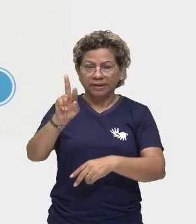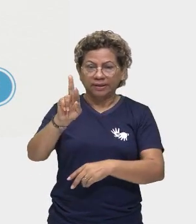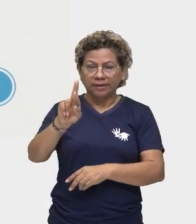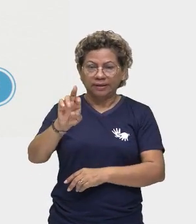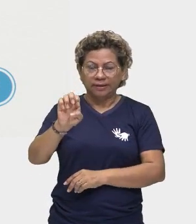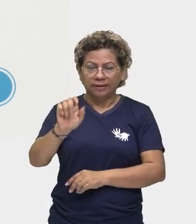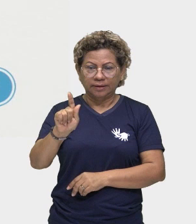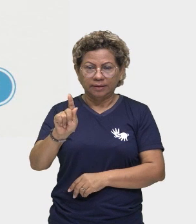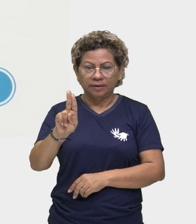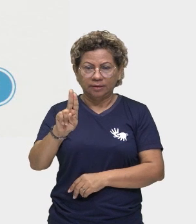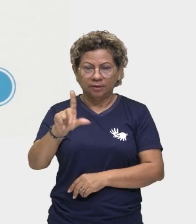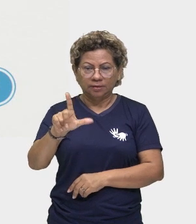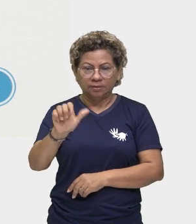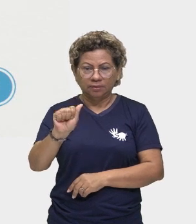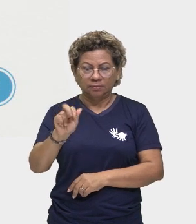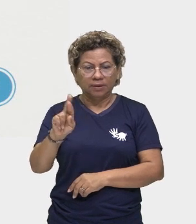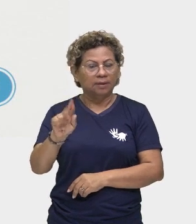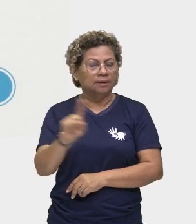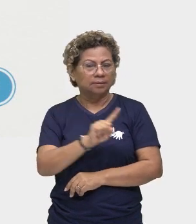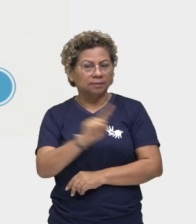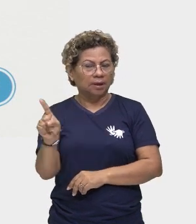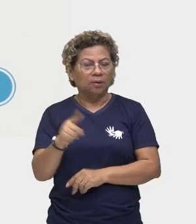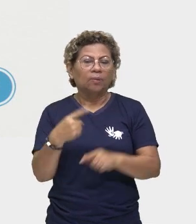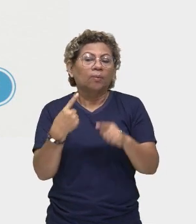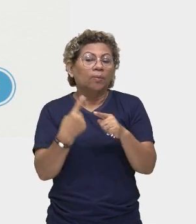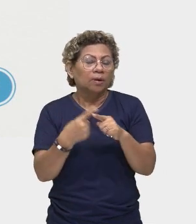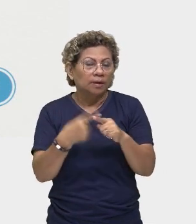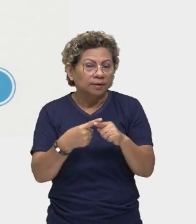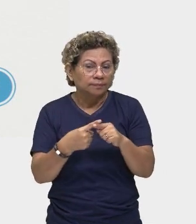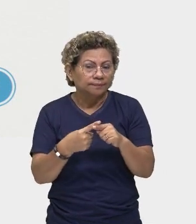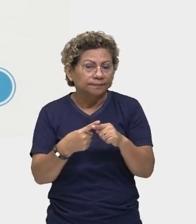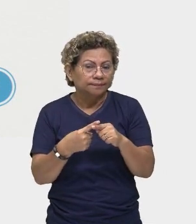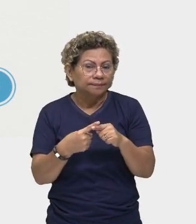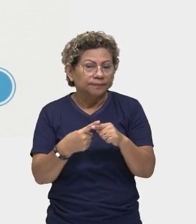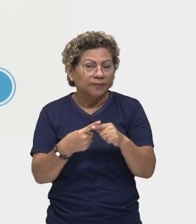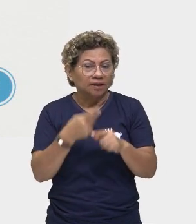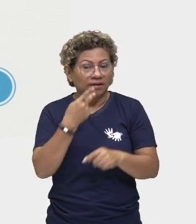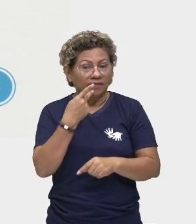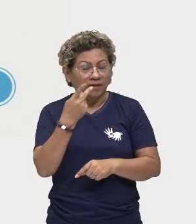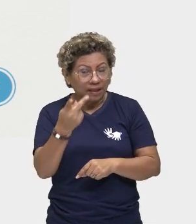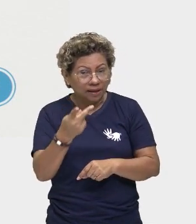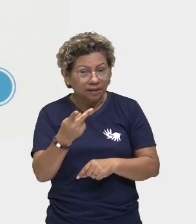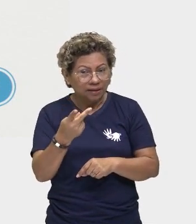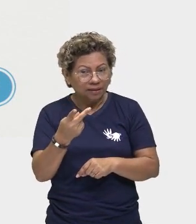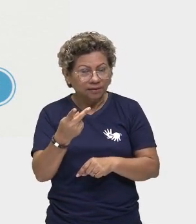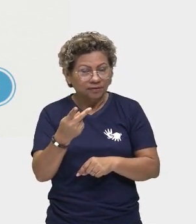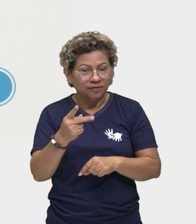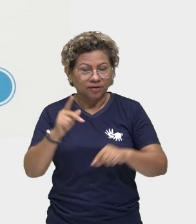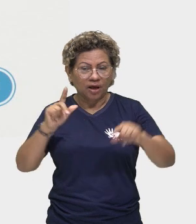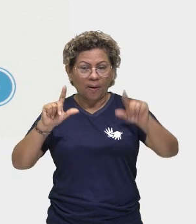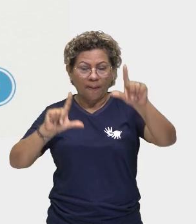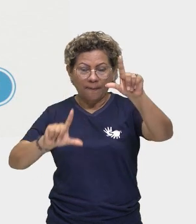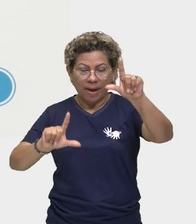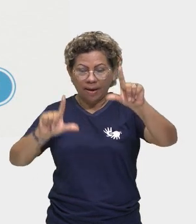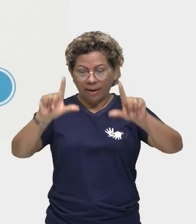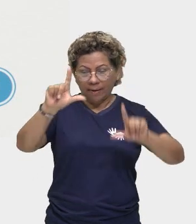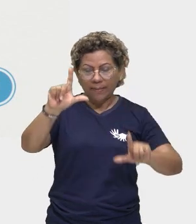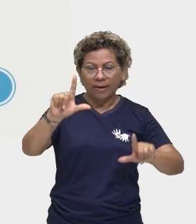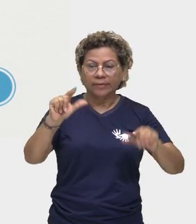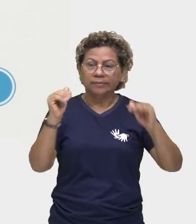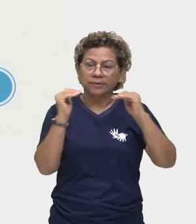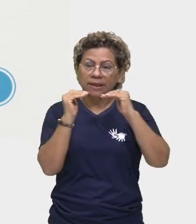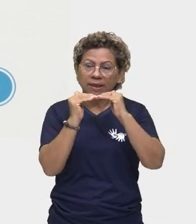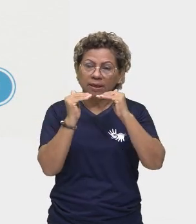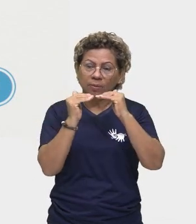quê? Pela definição, o que é que nós temos aqui? Que os lados devem ser o quê? Iguais. Então nós podemos analisar aqui, ó,